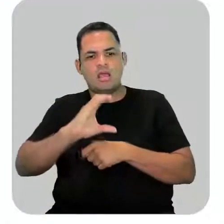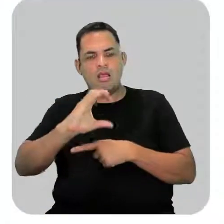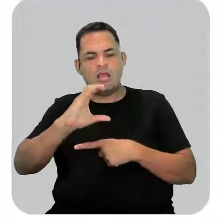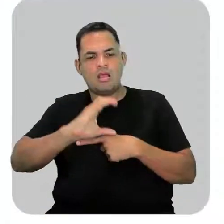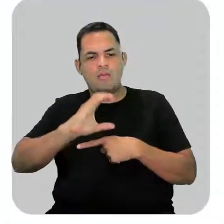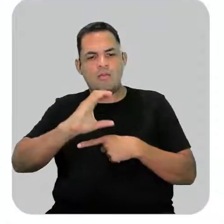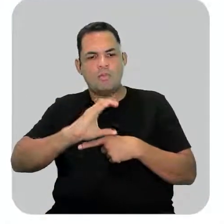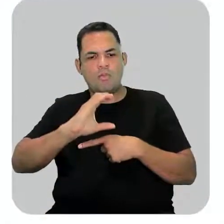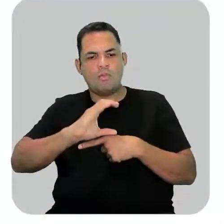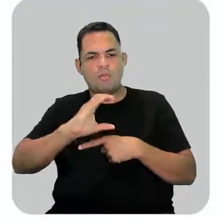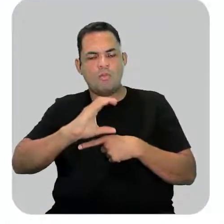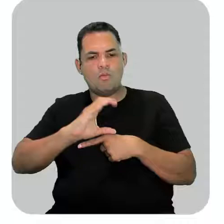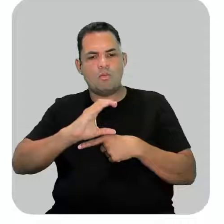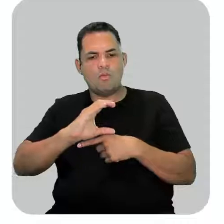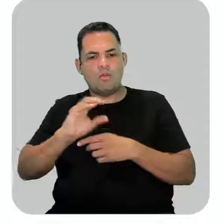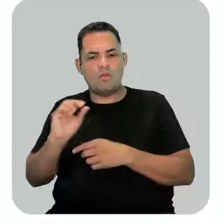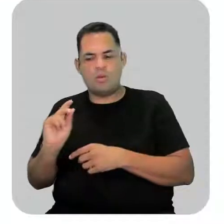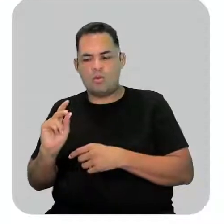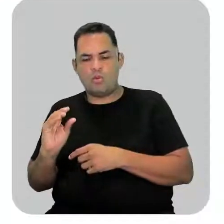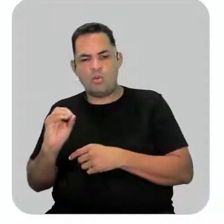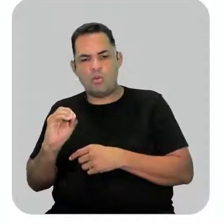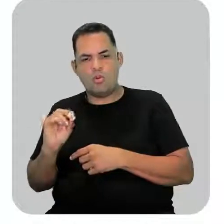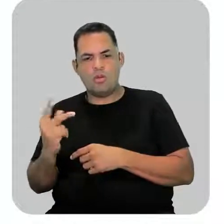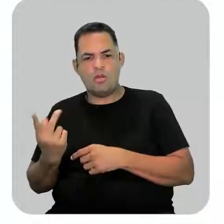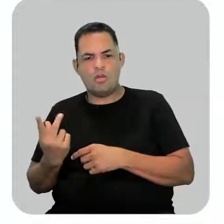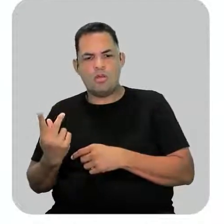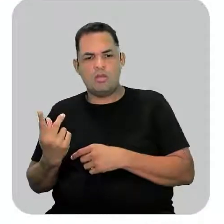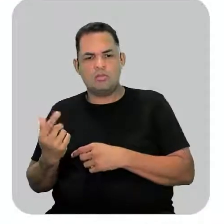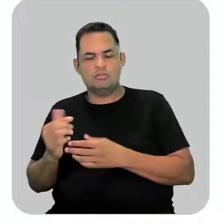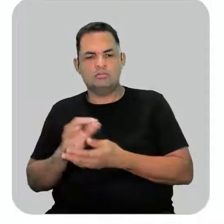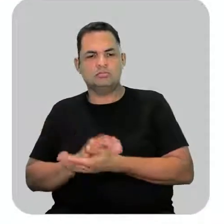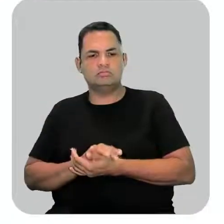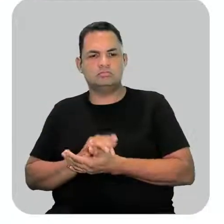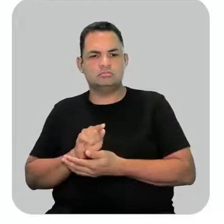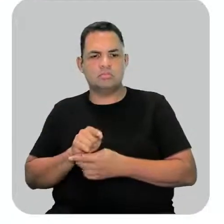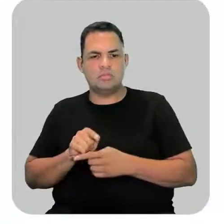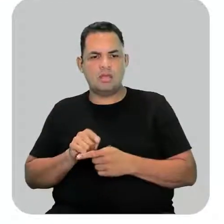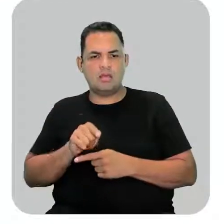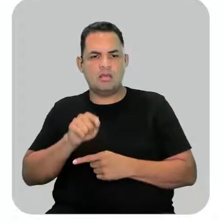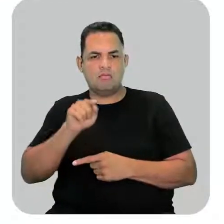está ligada, ele, por sua vez, está ligado a